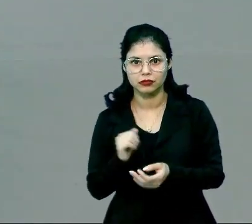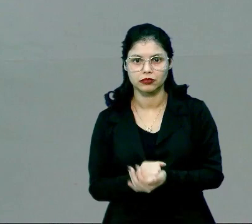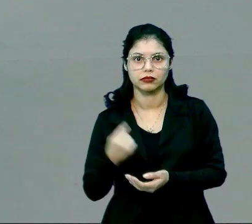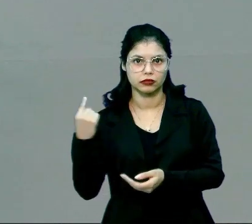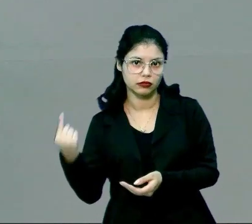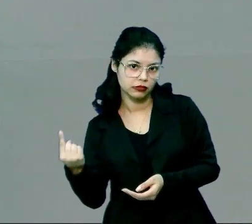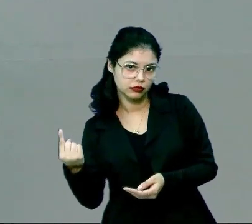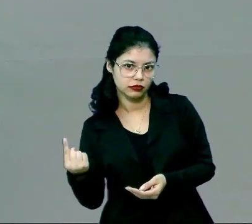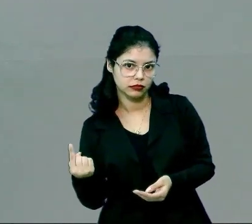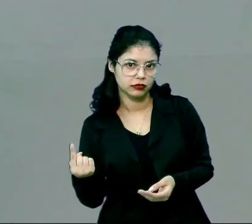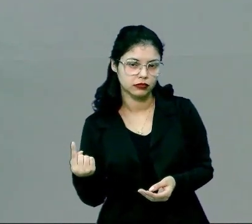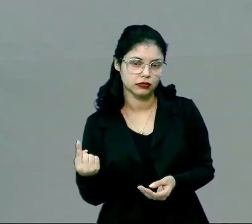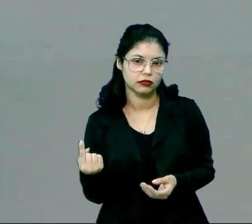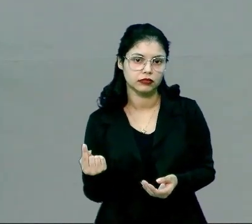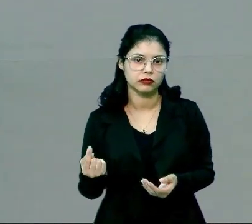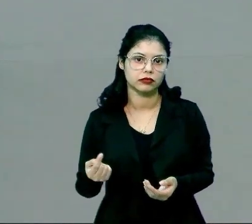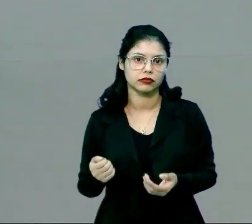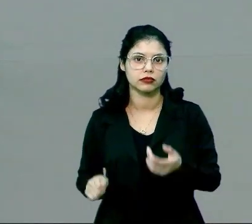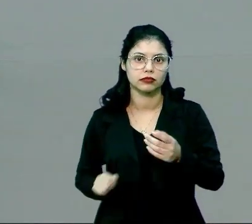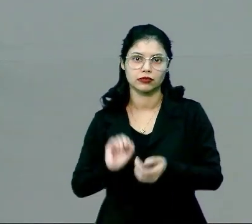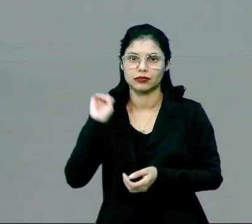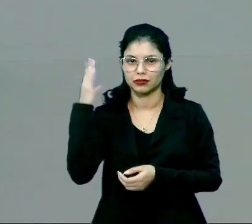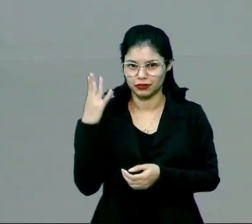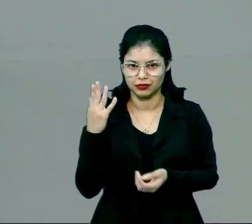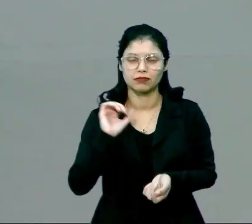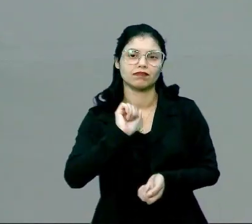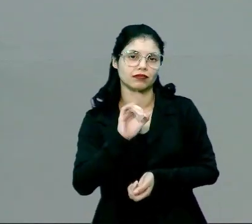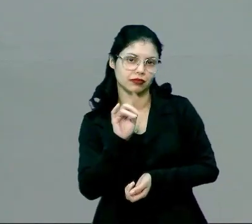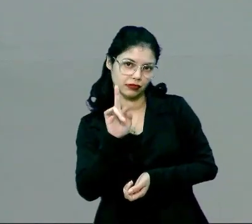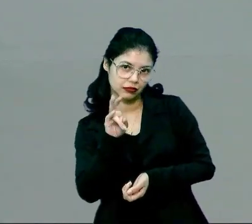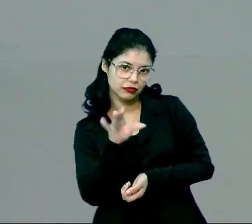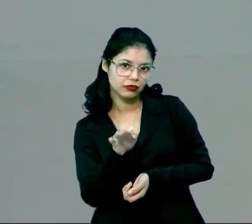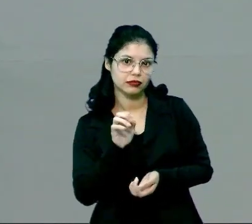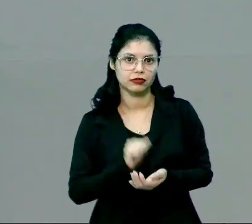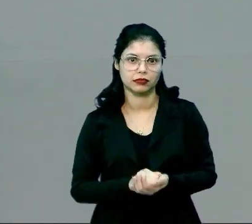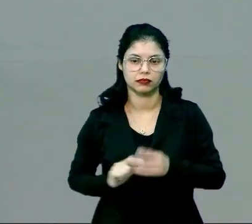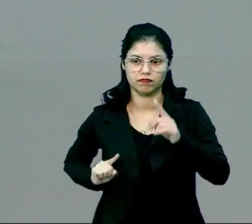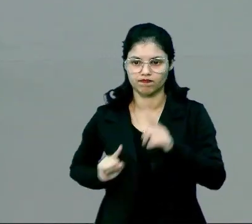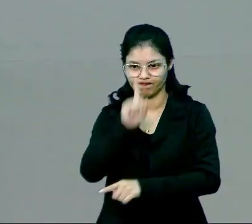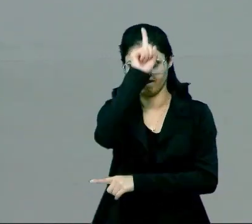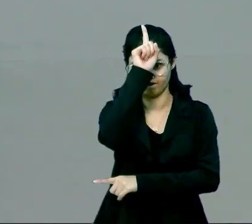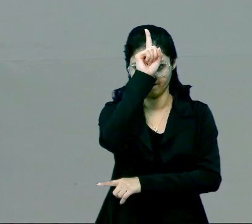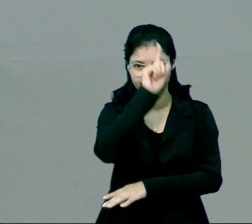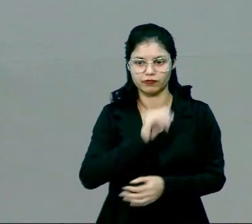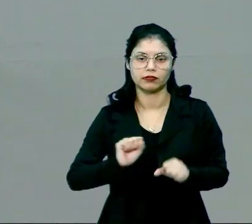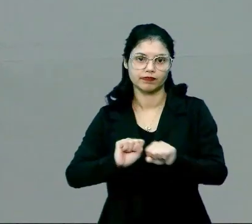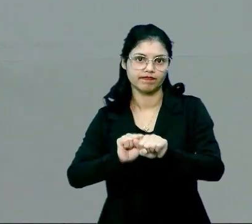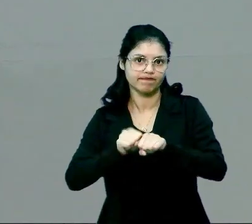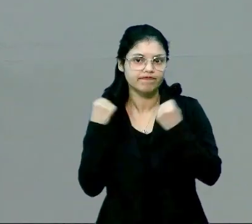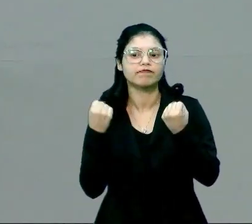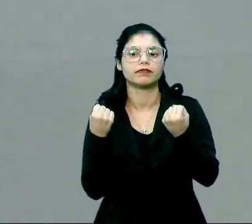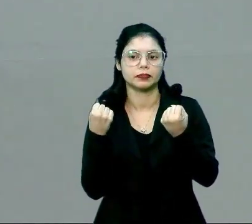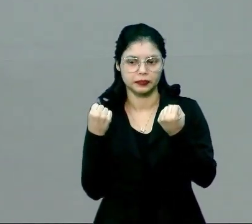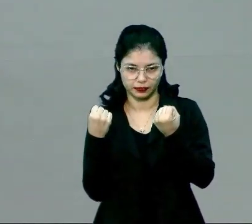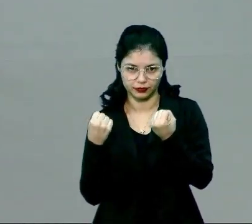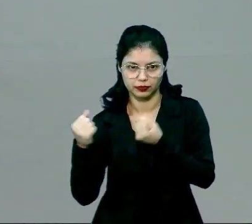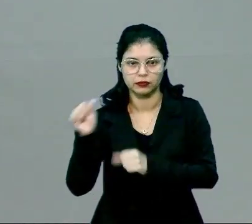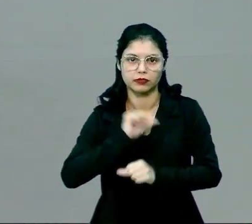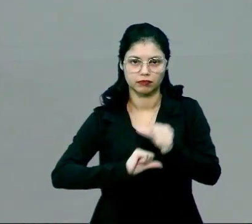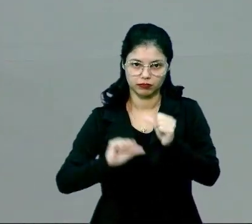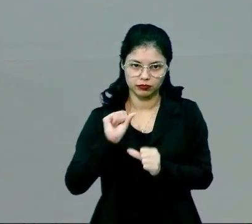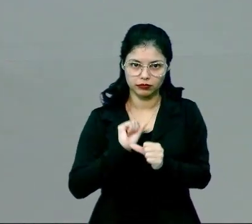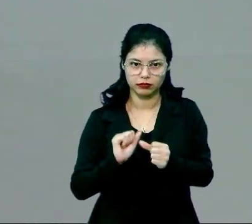era de um jeito e essa barra fez isso, Nesse acidente, esse lobo frontal, ele foi danificado, então ele